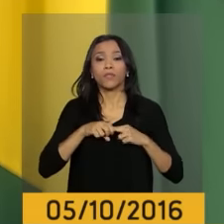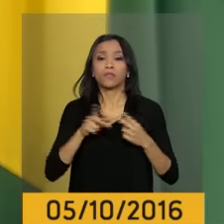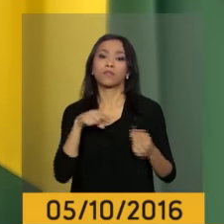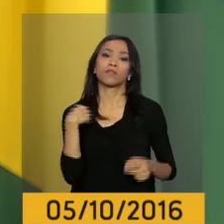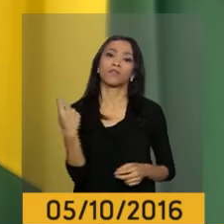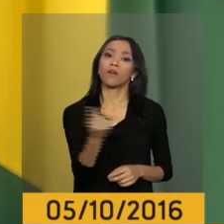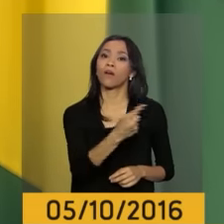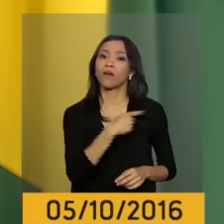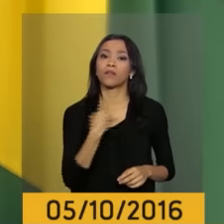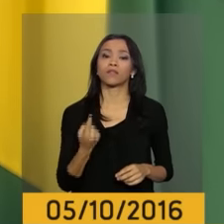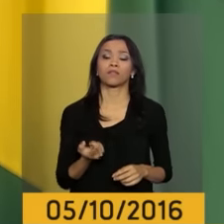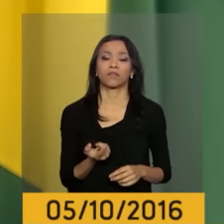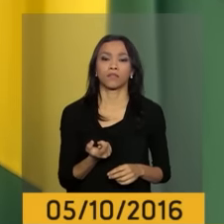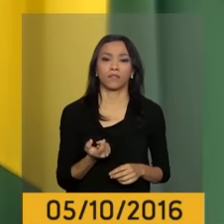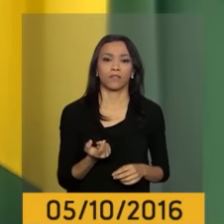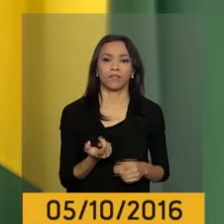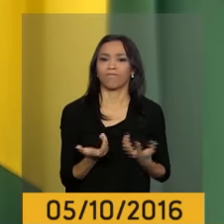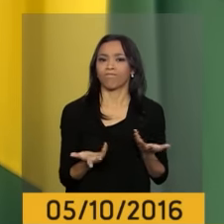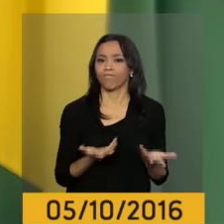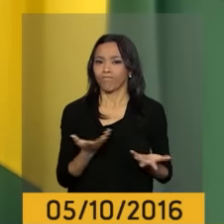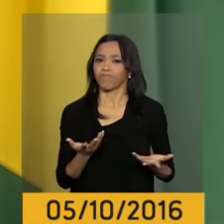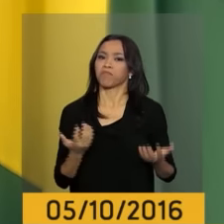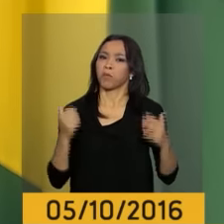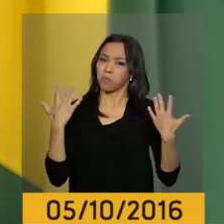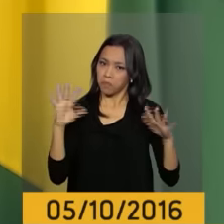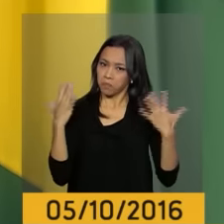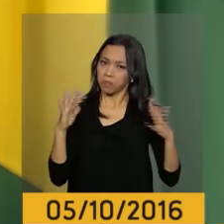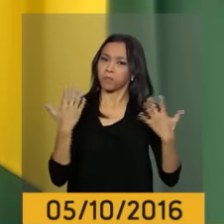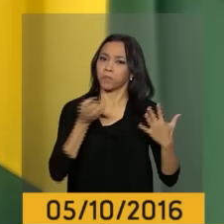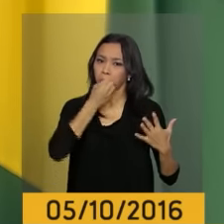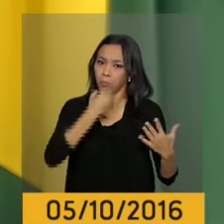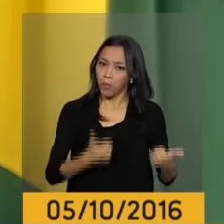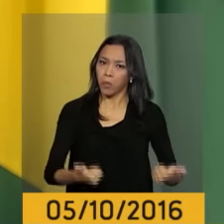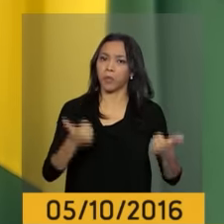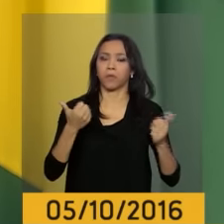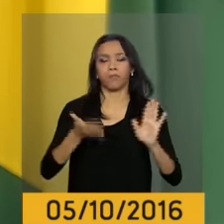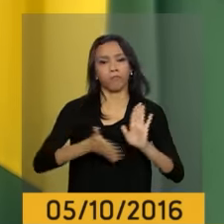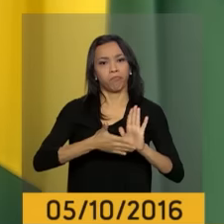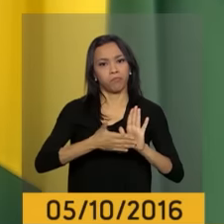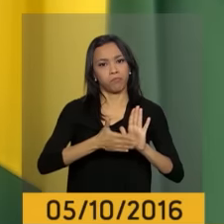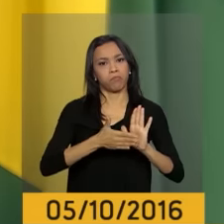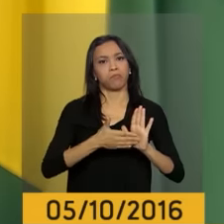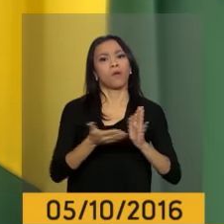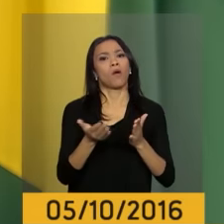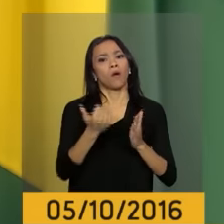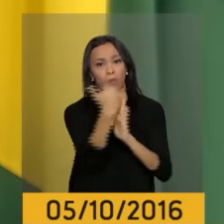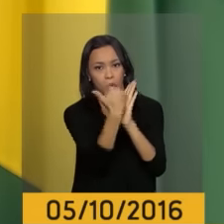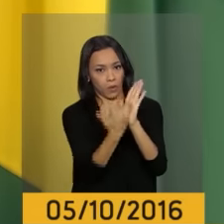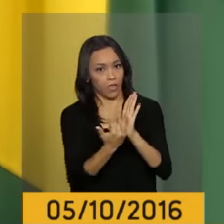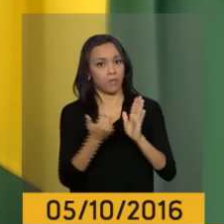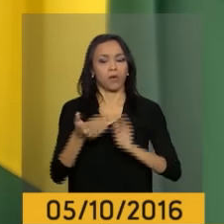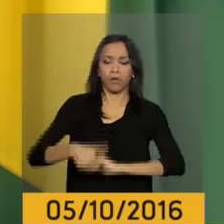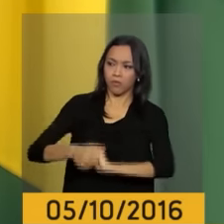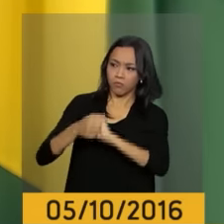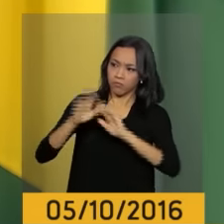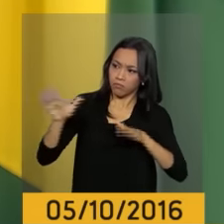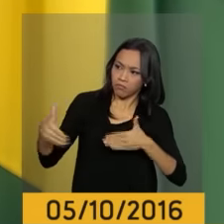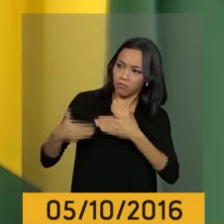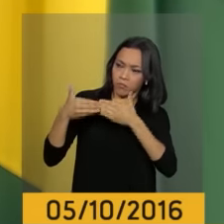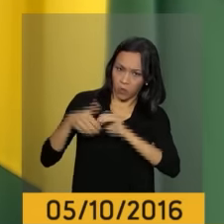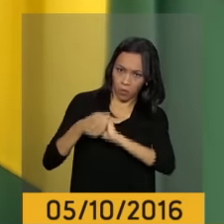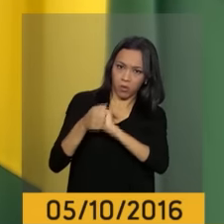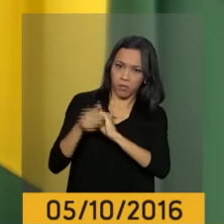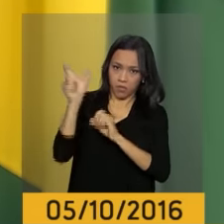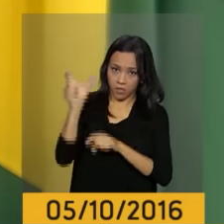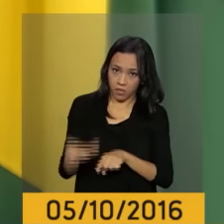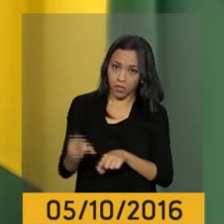nós estamos aplaudindo esse programa, cumprimentando Osmar Terra